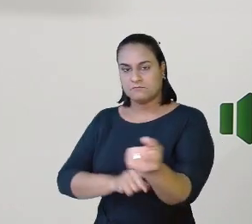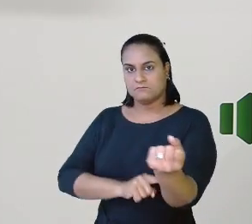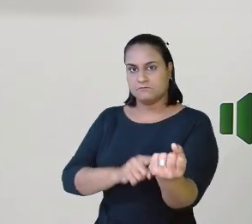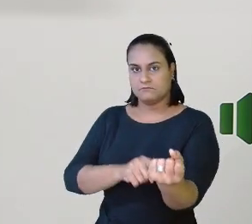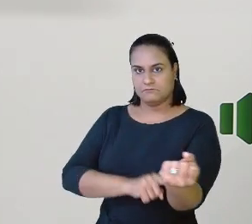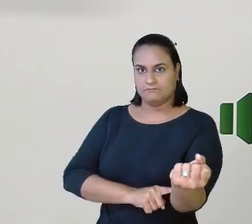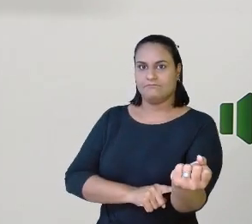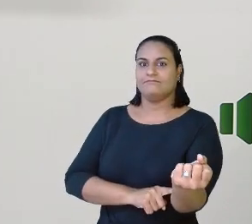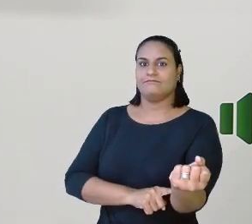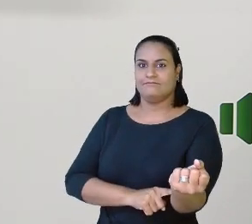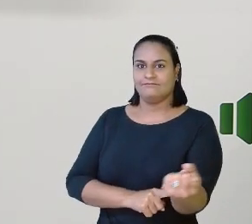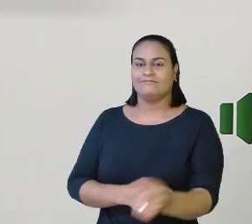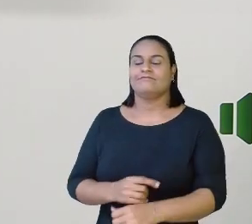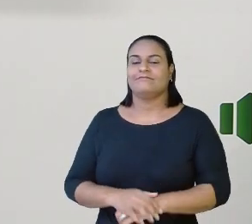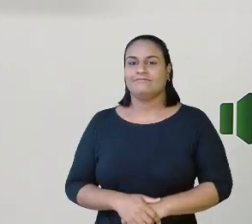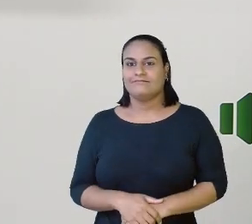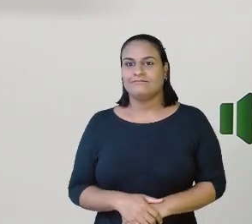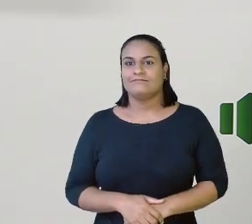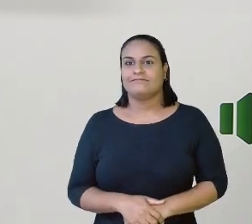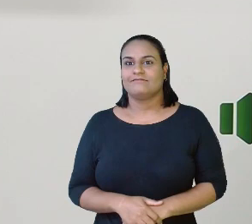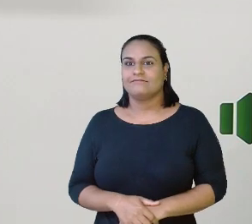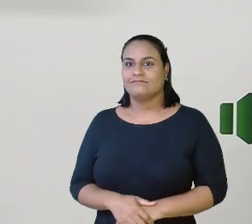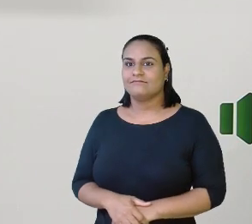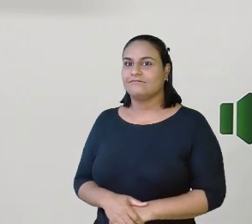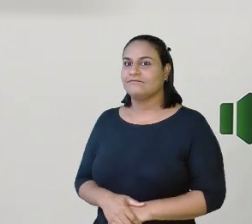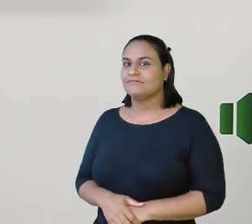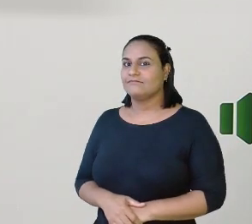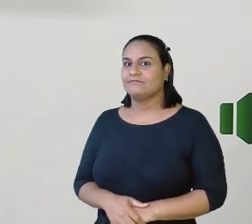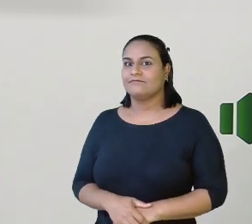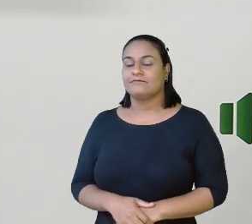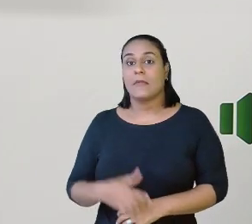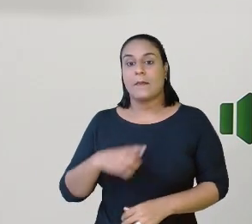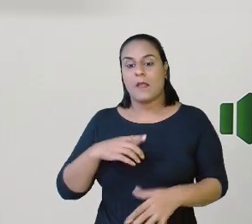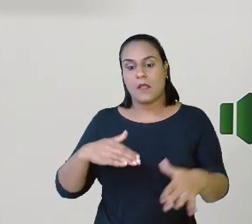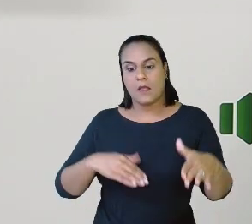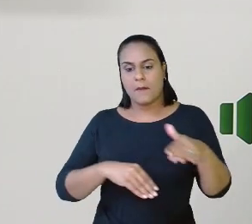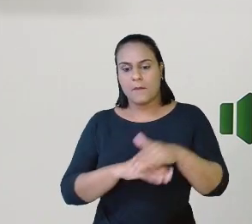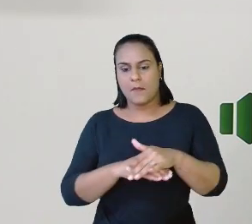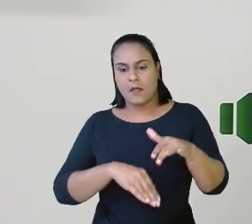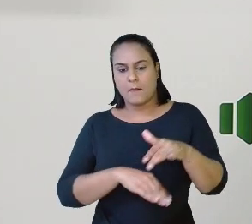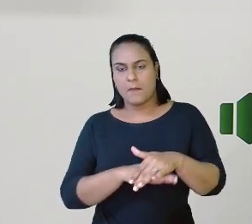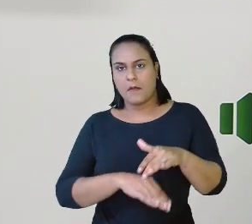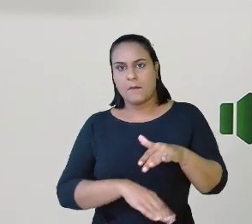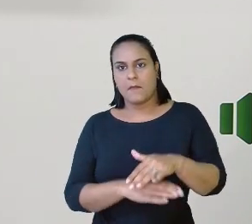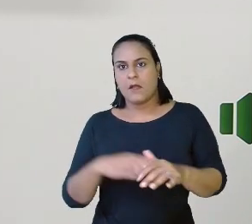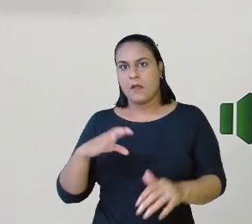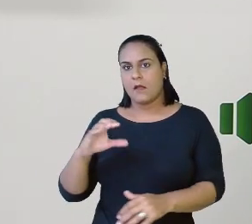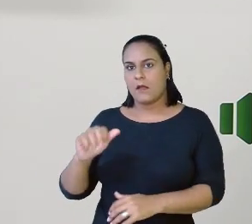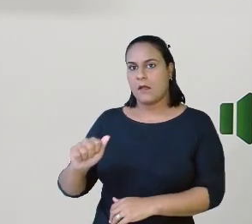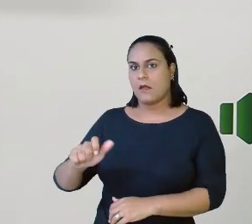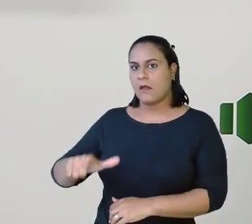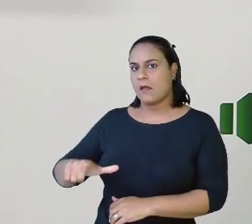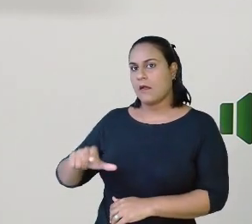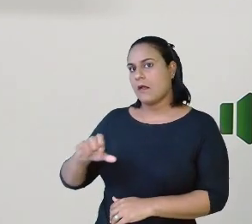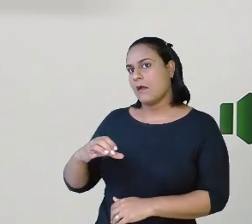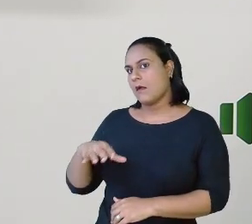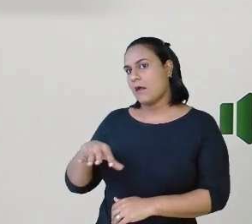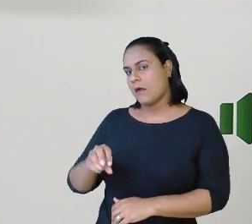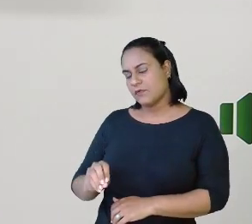lá presentes no nosso sangue e também serve para reserva de cálcio e